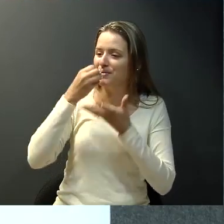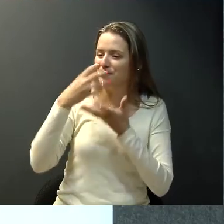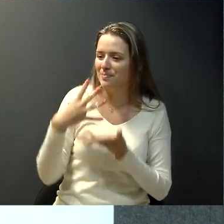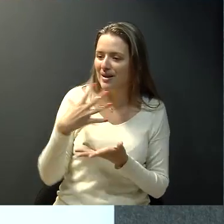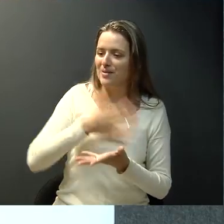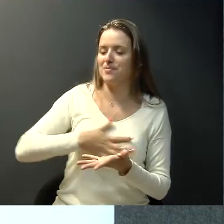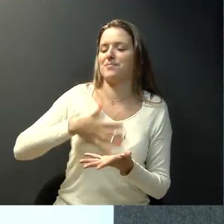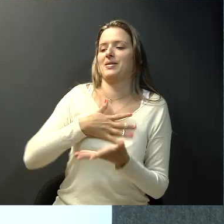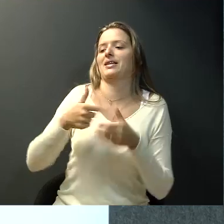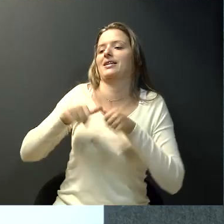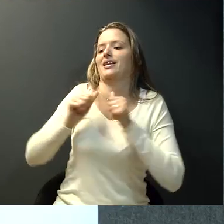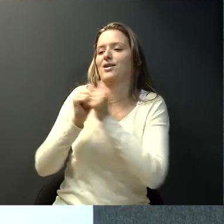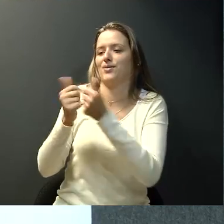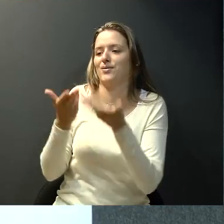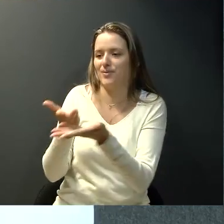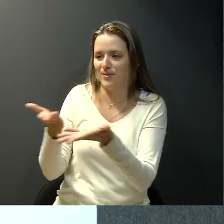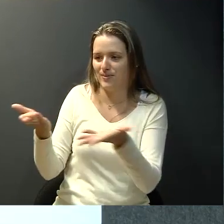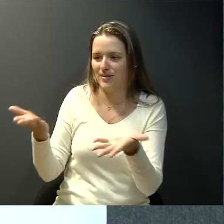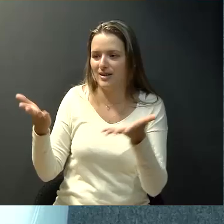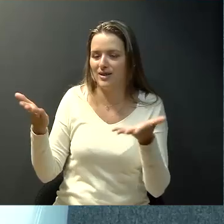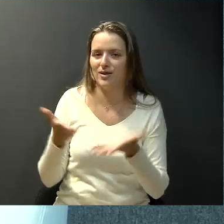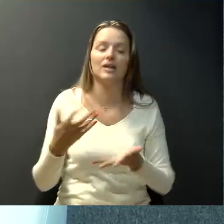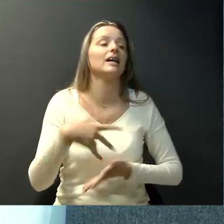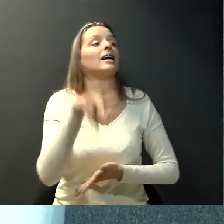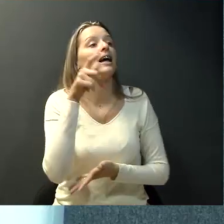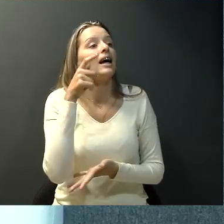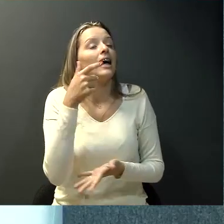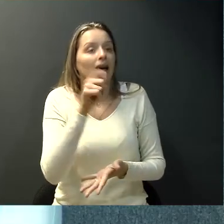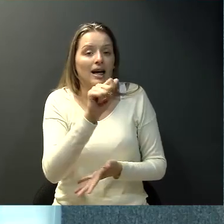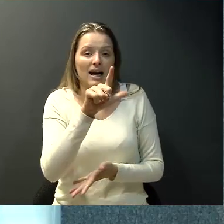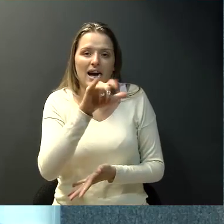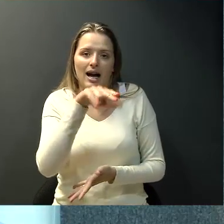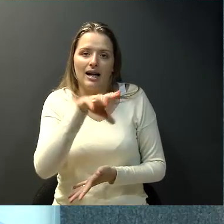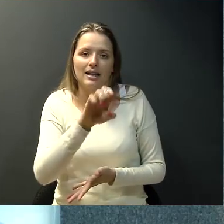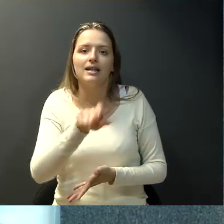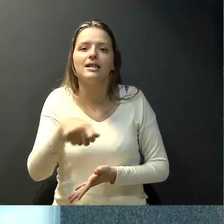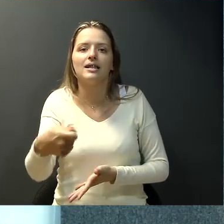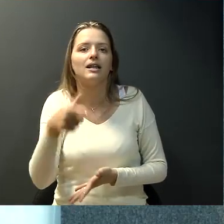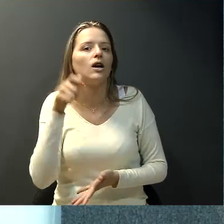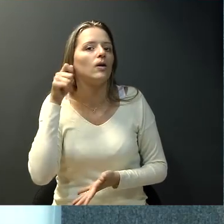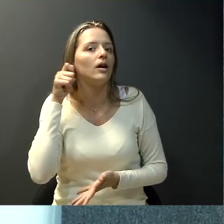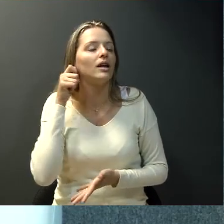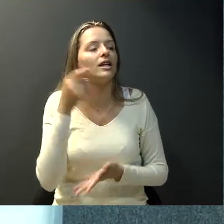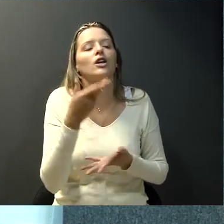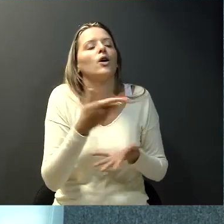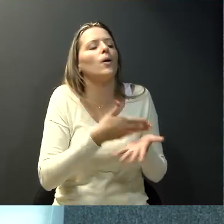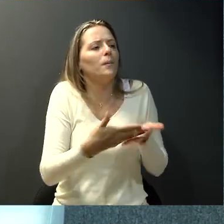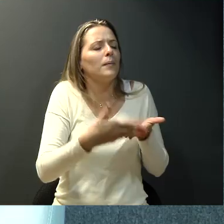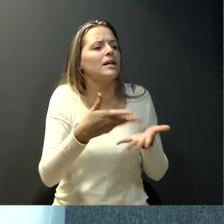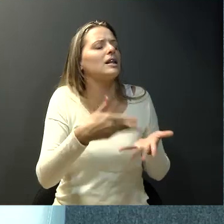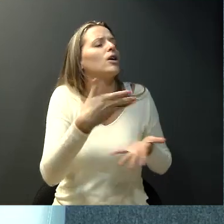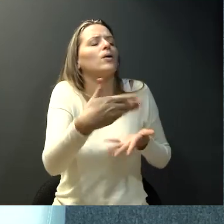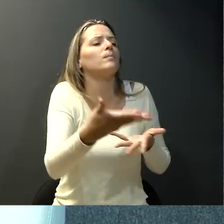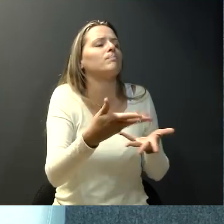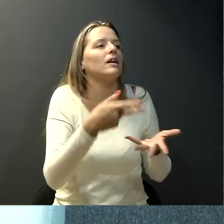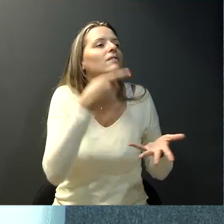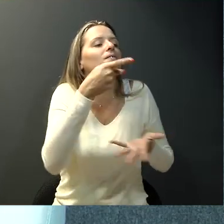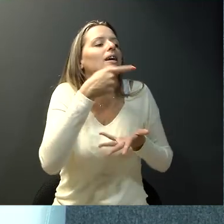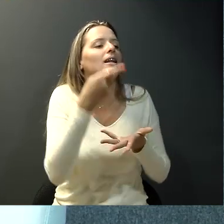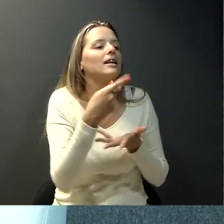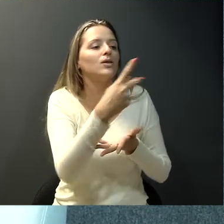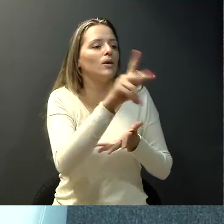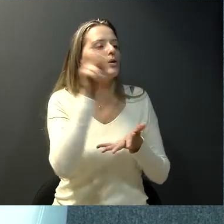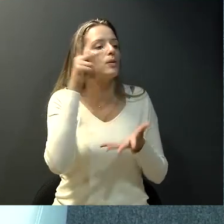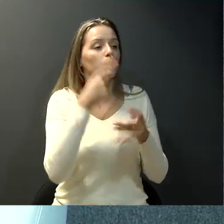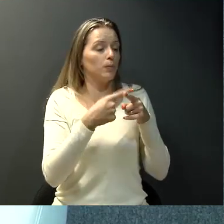bom? Prazer estar aqui com vocês hoje. Aline, começa contando um pouquinho da tua bela história, o porquê que tu